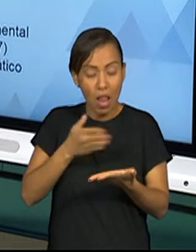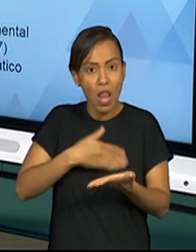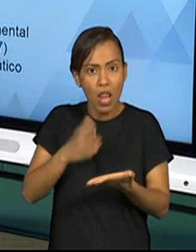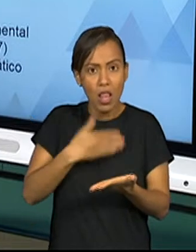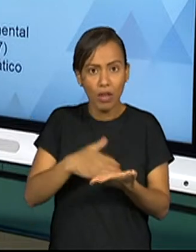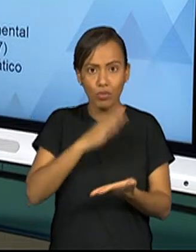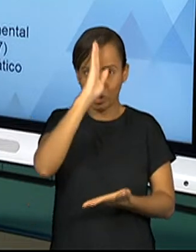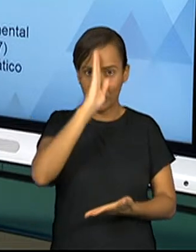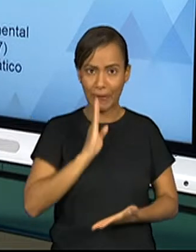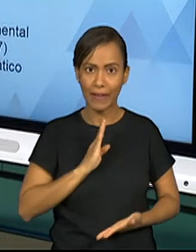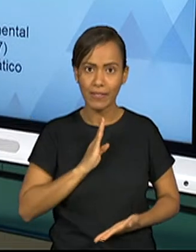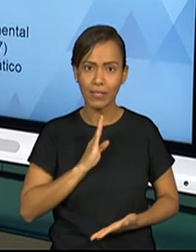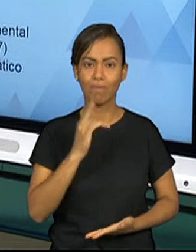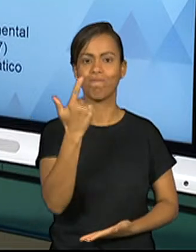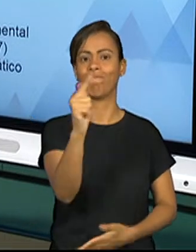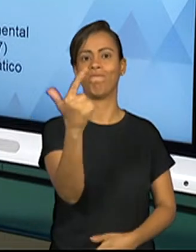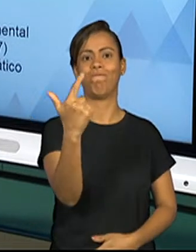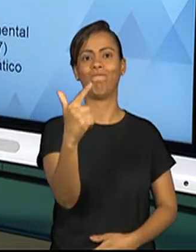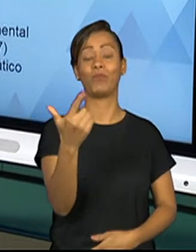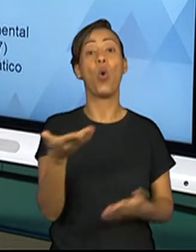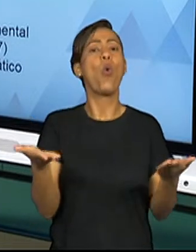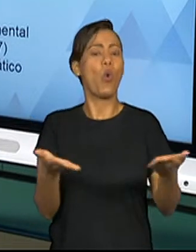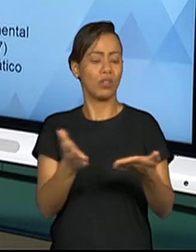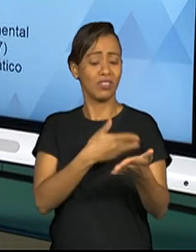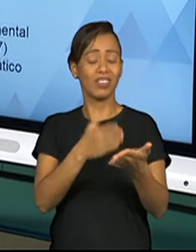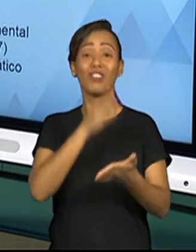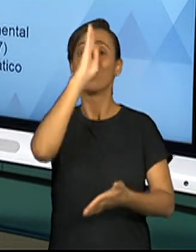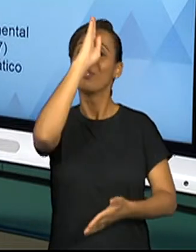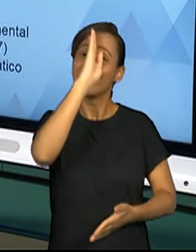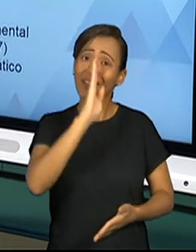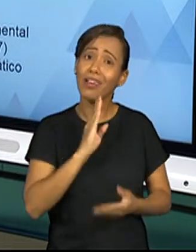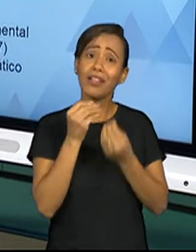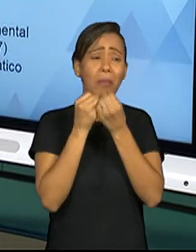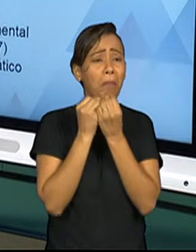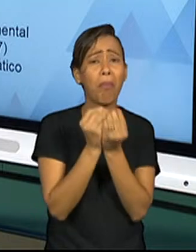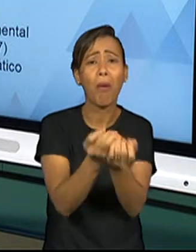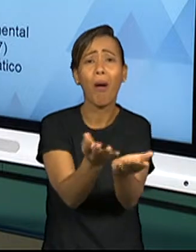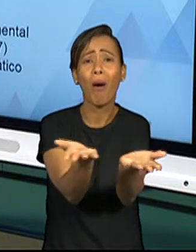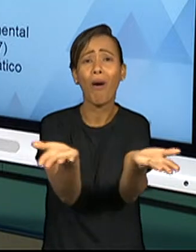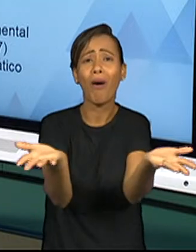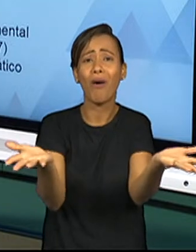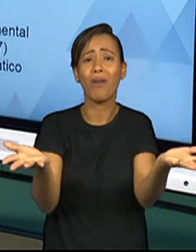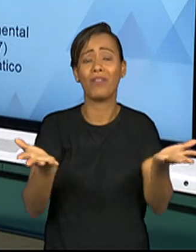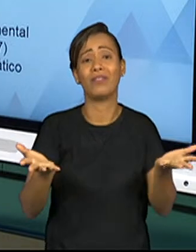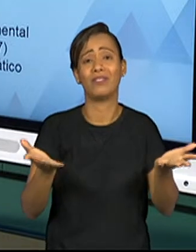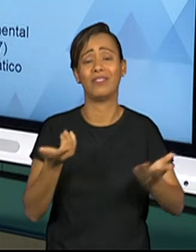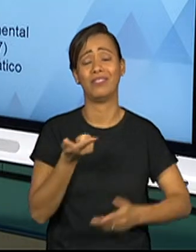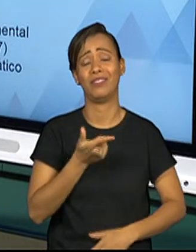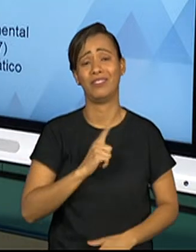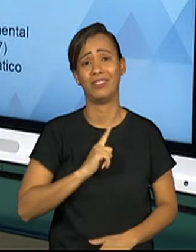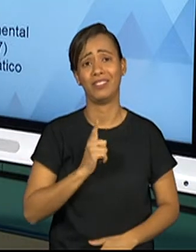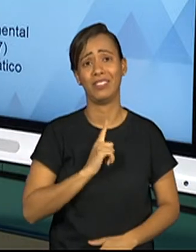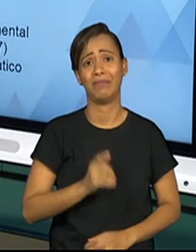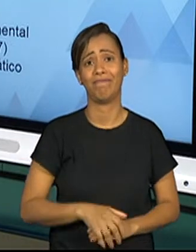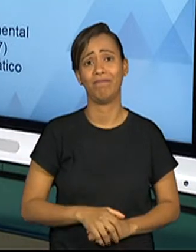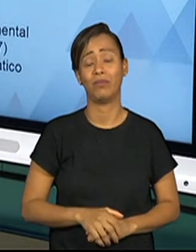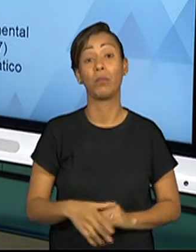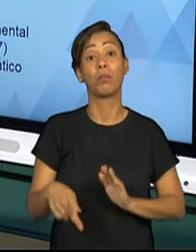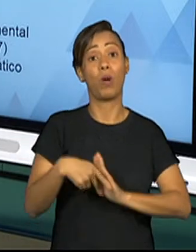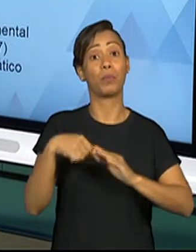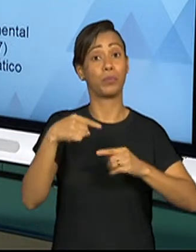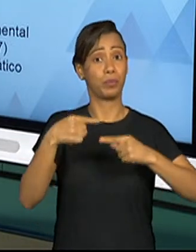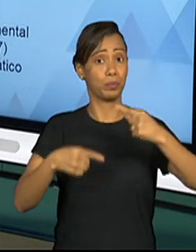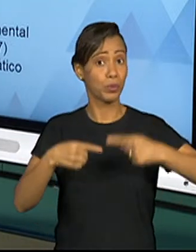Plano Nacional do Livro Didático, por exemplo, que garante o livro gratuitamente para o aluno. Então, isso também é uma política que